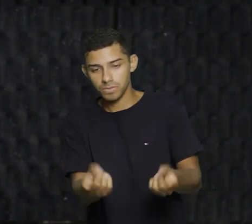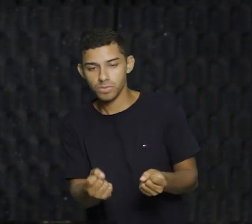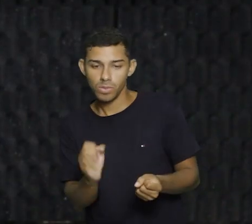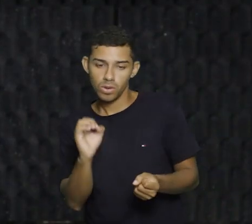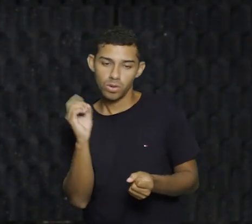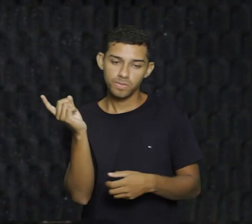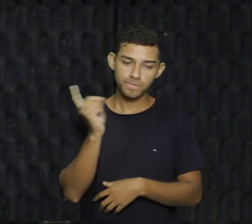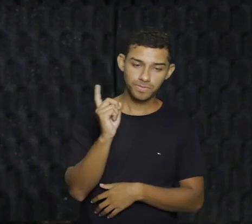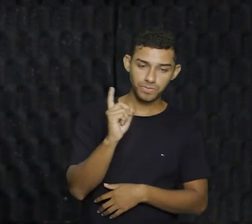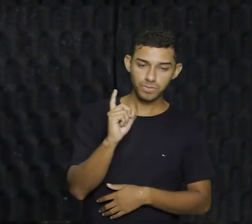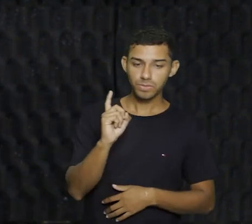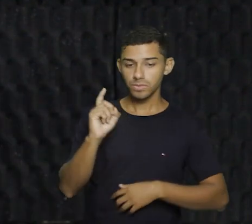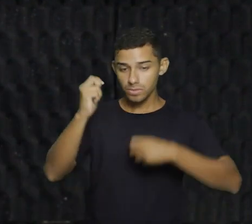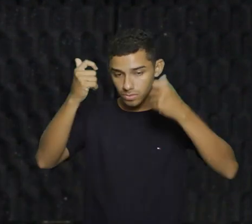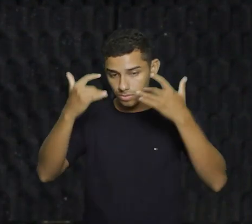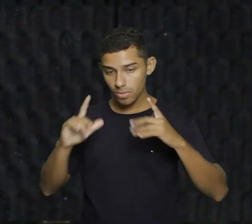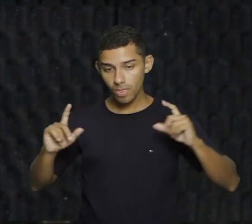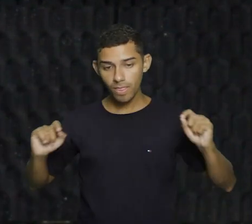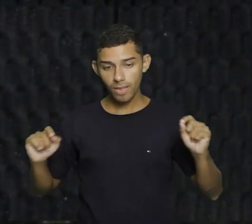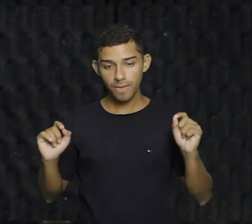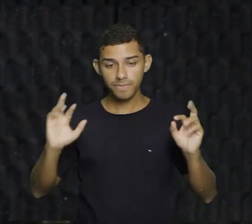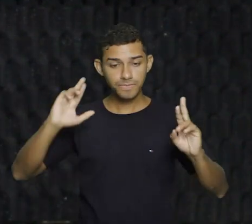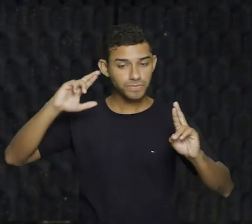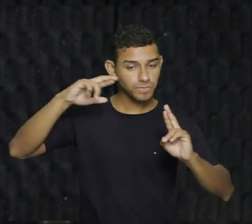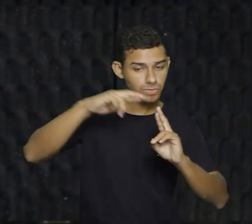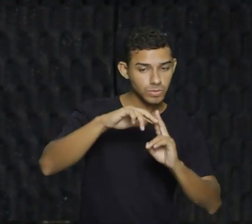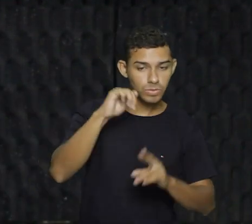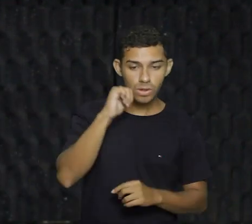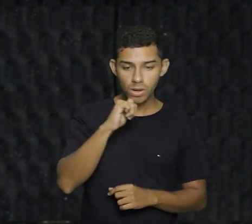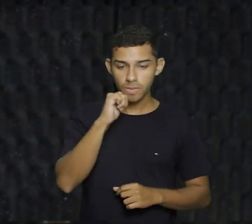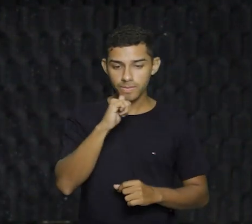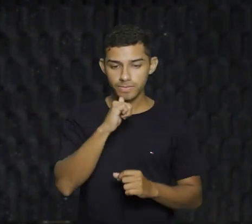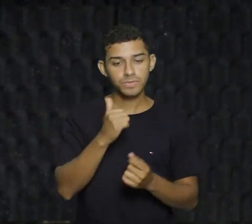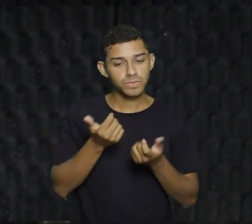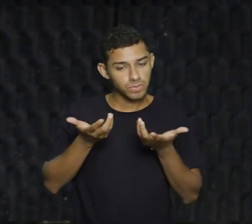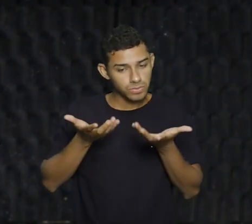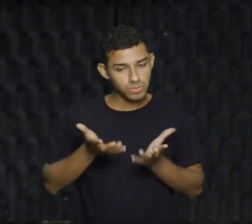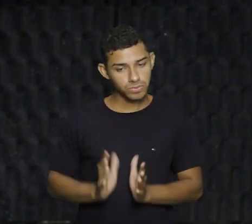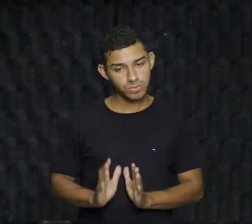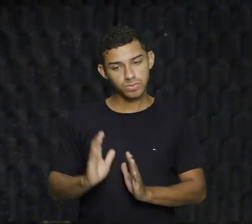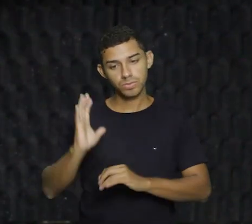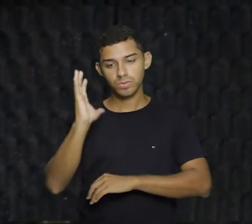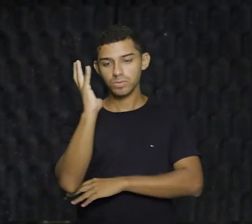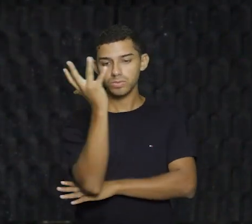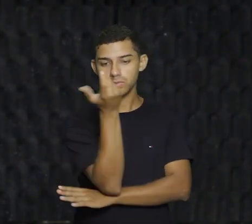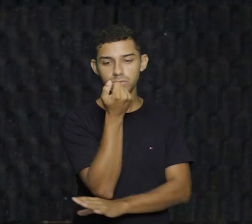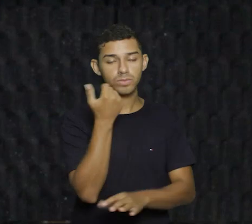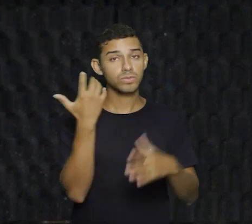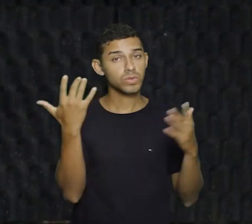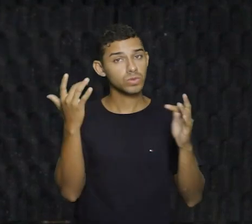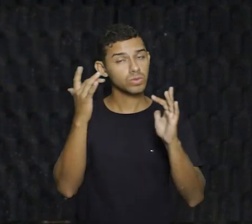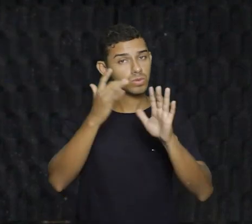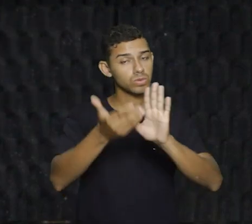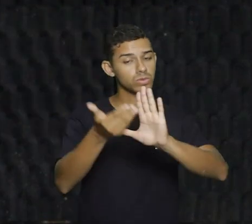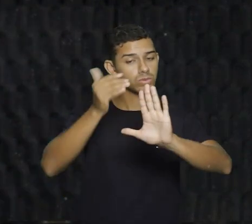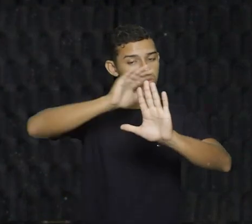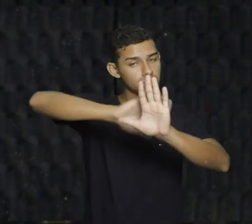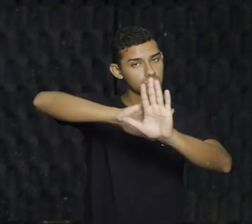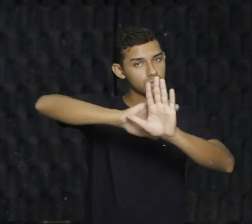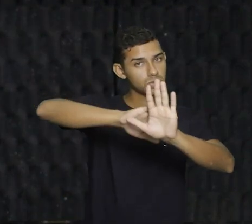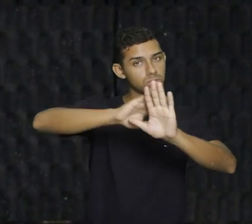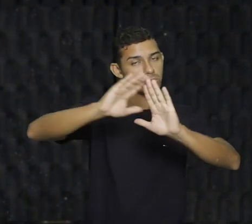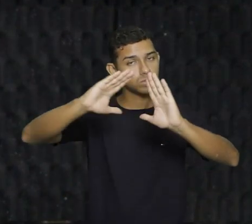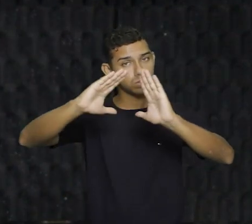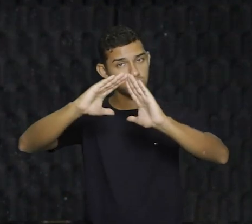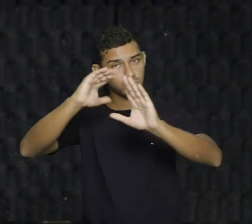que a gente está falando de uma referência de uma mulher que nasce no meio da natureza, olha a metáfora aí ao cristianismo e